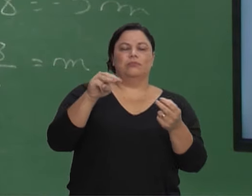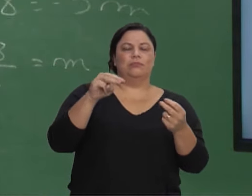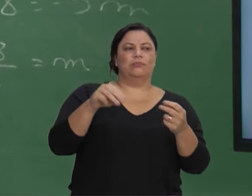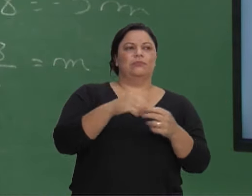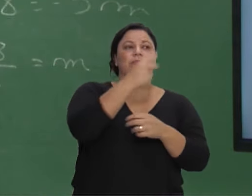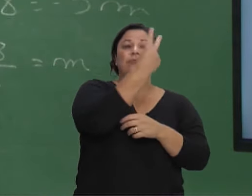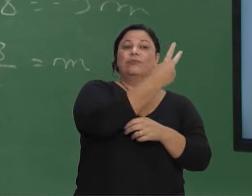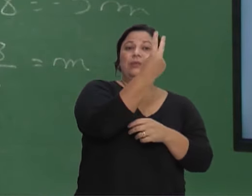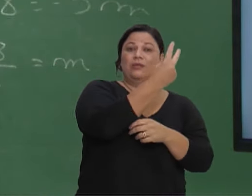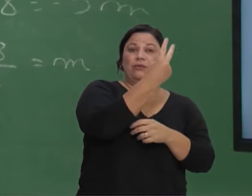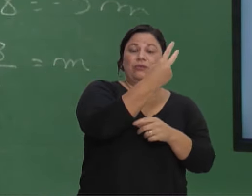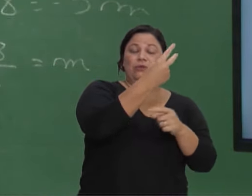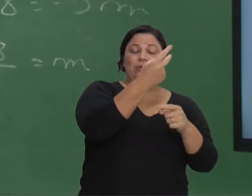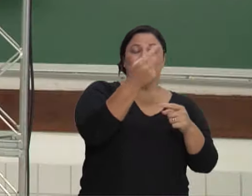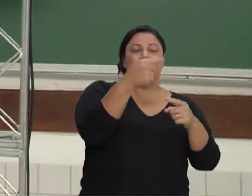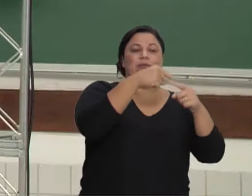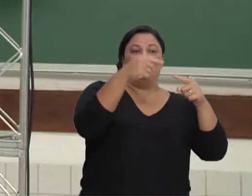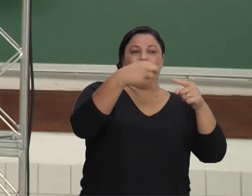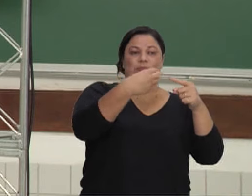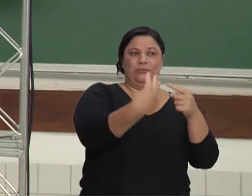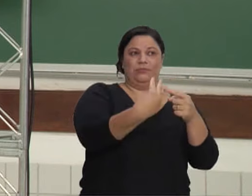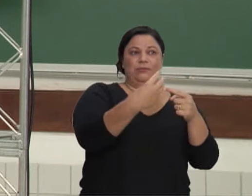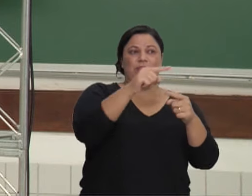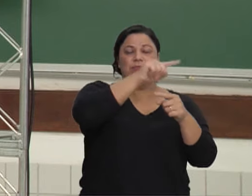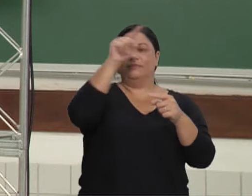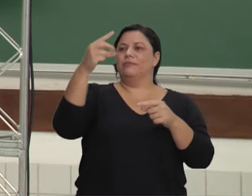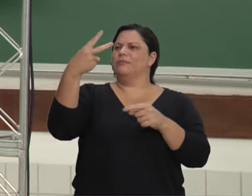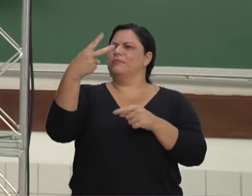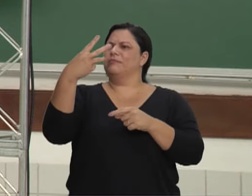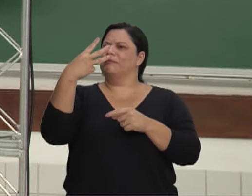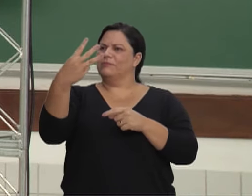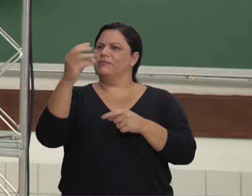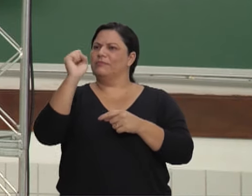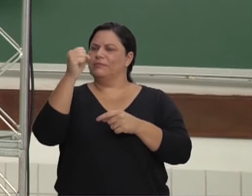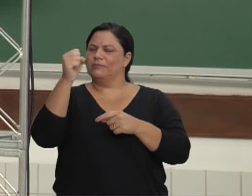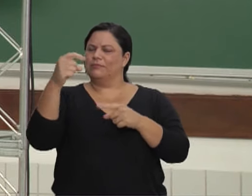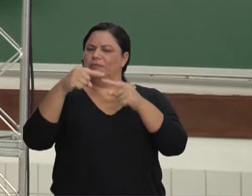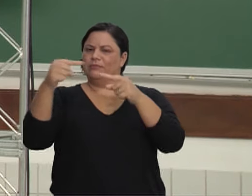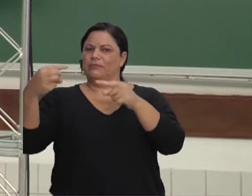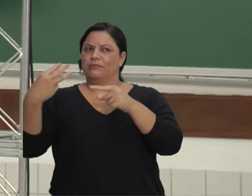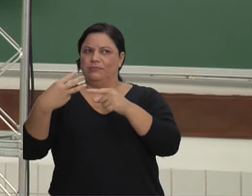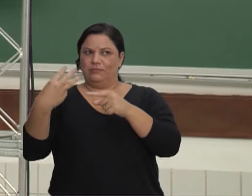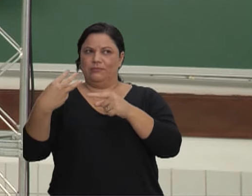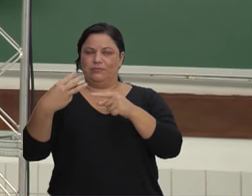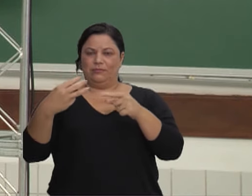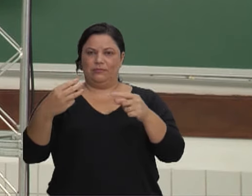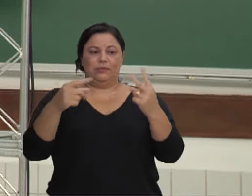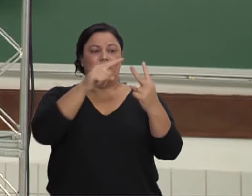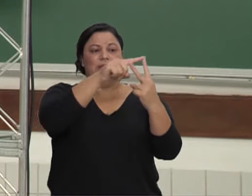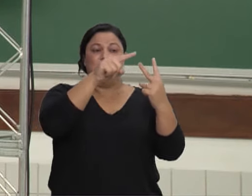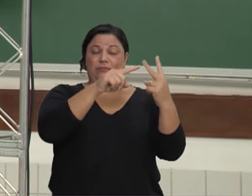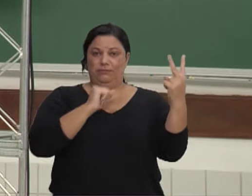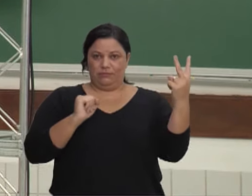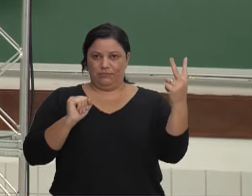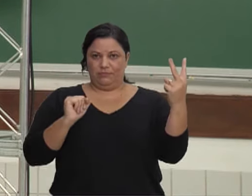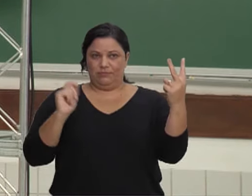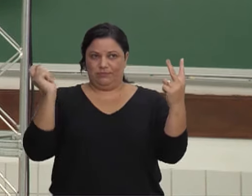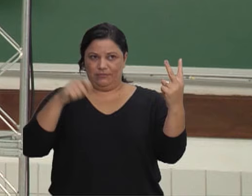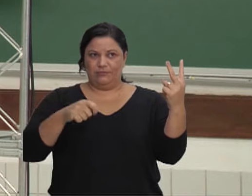22 sobre 3 e 38 sobre 3. Dois valores possíveis para